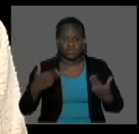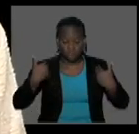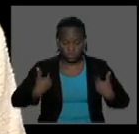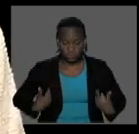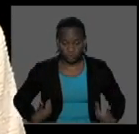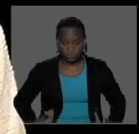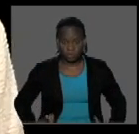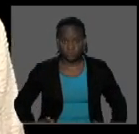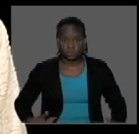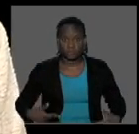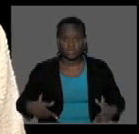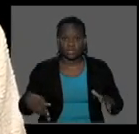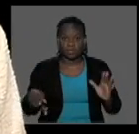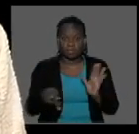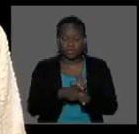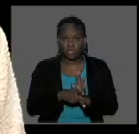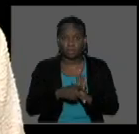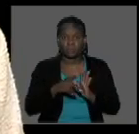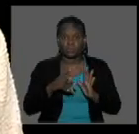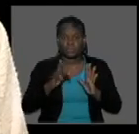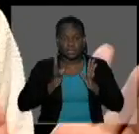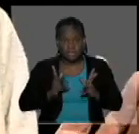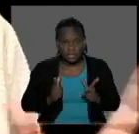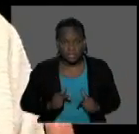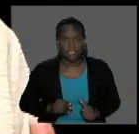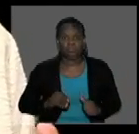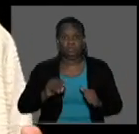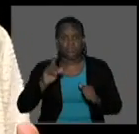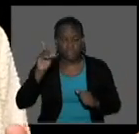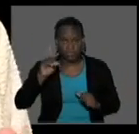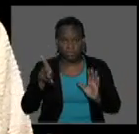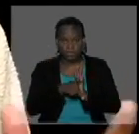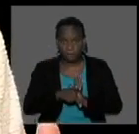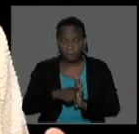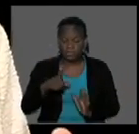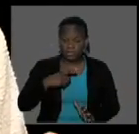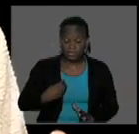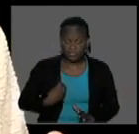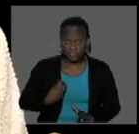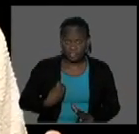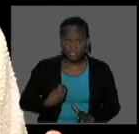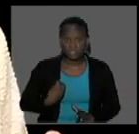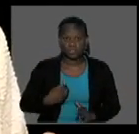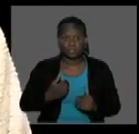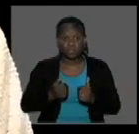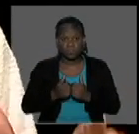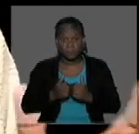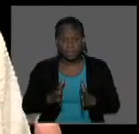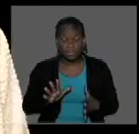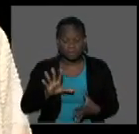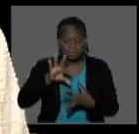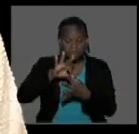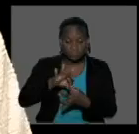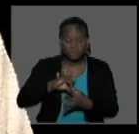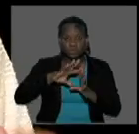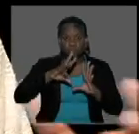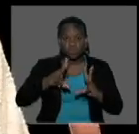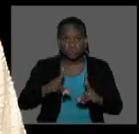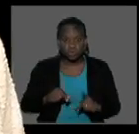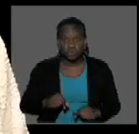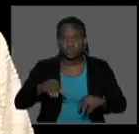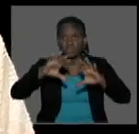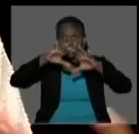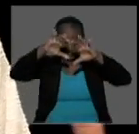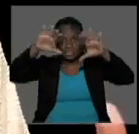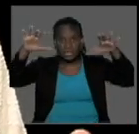o corpo como território do sagrado. A existência é concebida como ligada ao todo, ligada